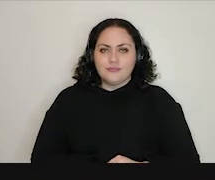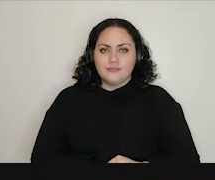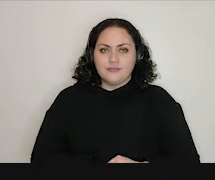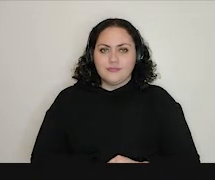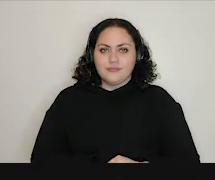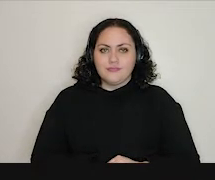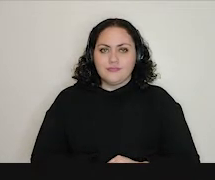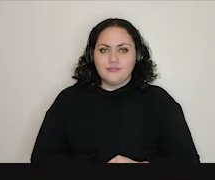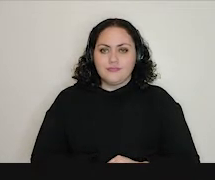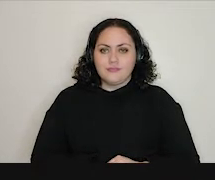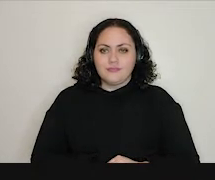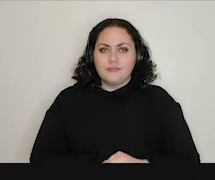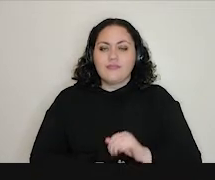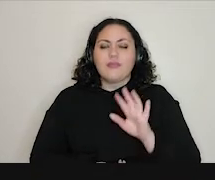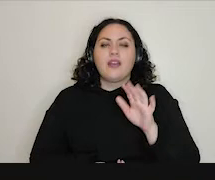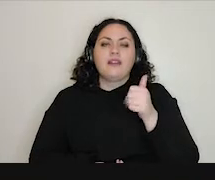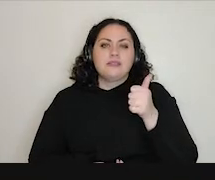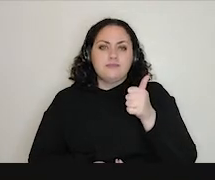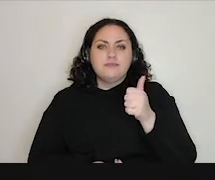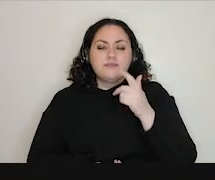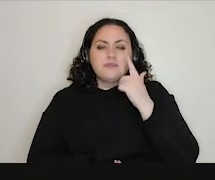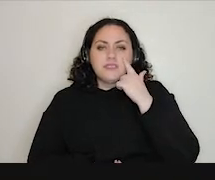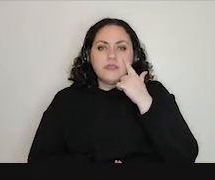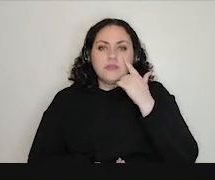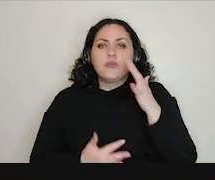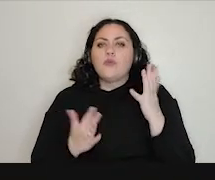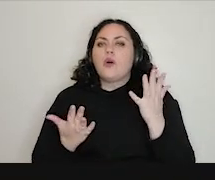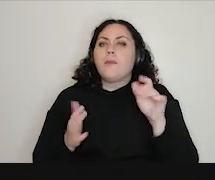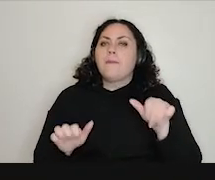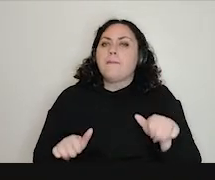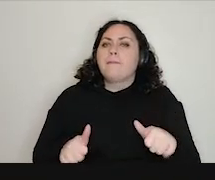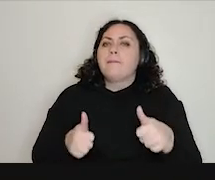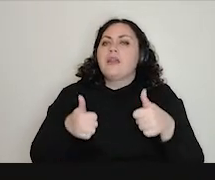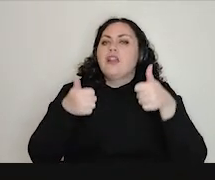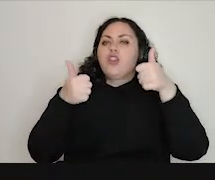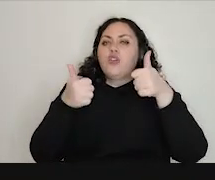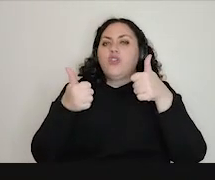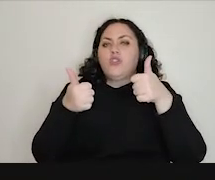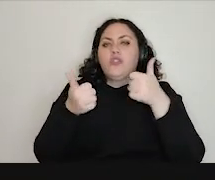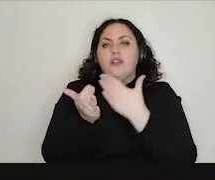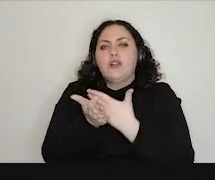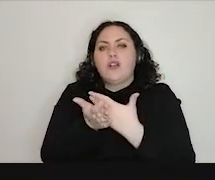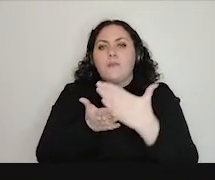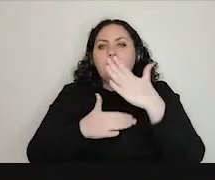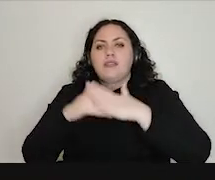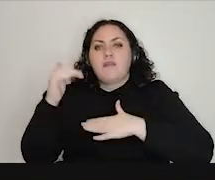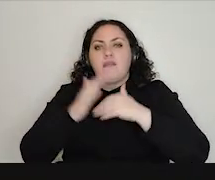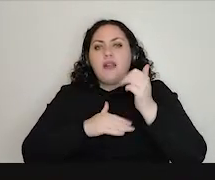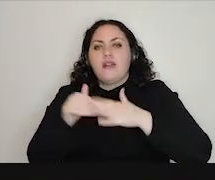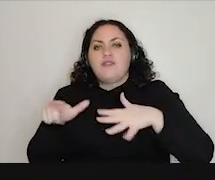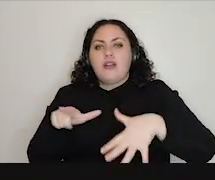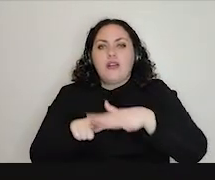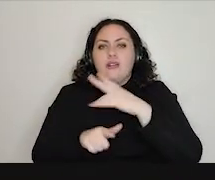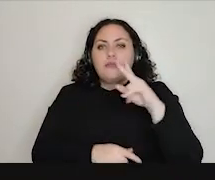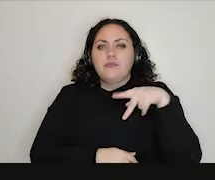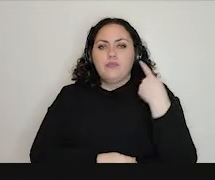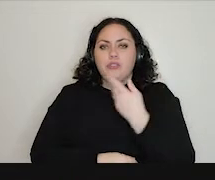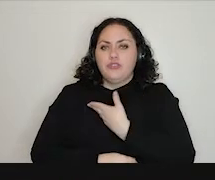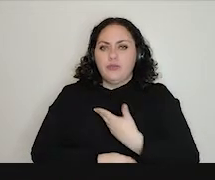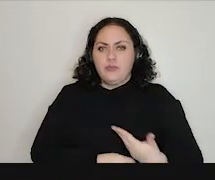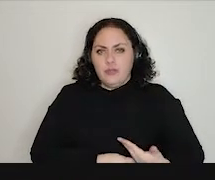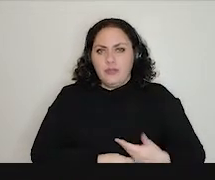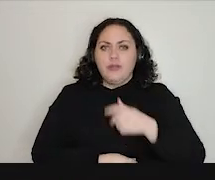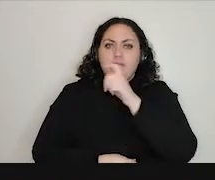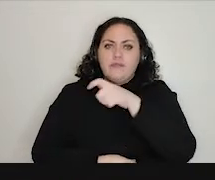Quais as melhorias... É isso? Quais as melhorias deveriam ser implantadas em relação às políticas públicas para as pessoas